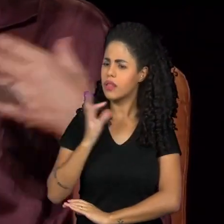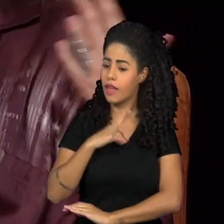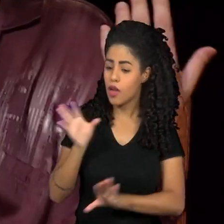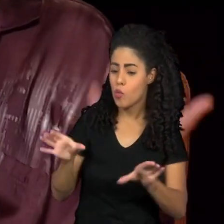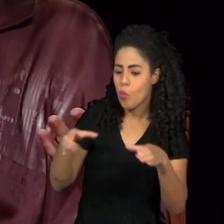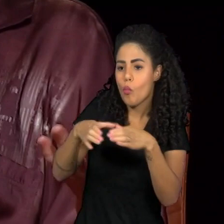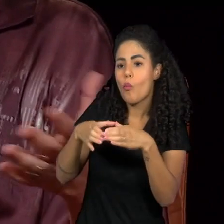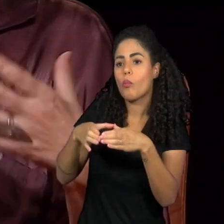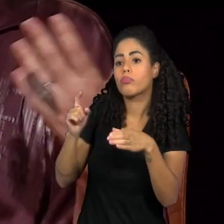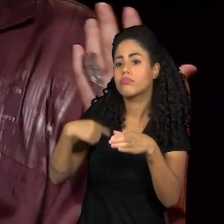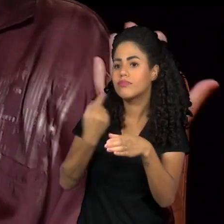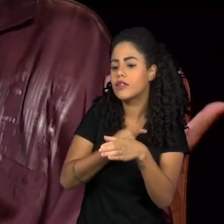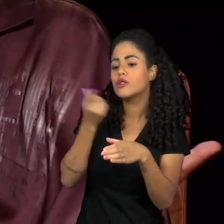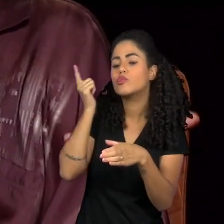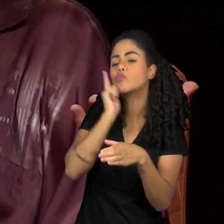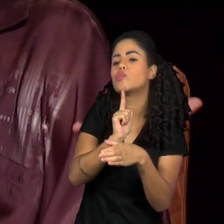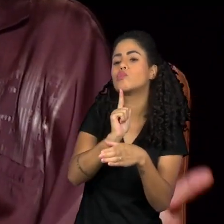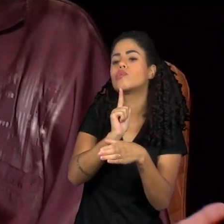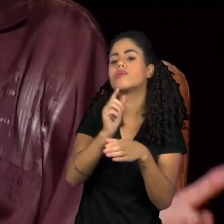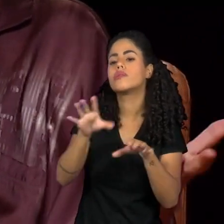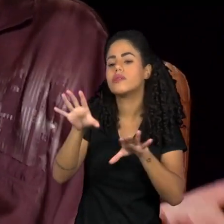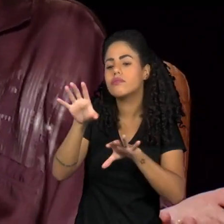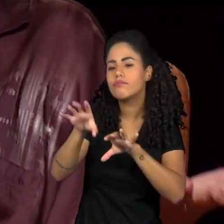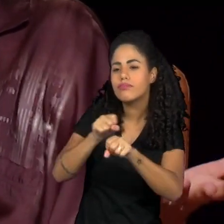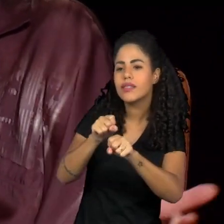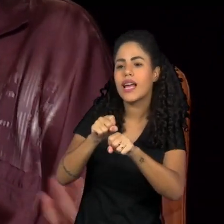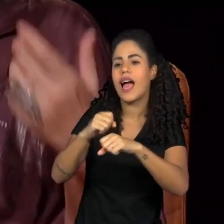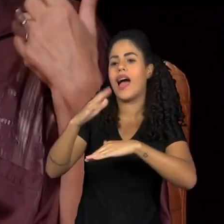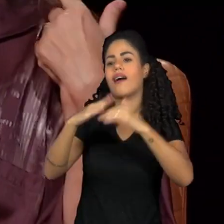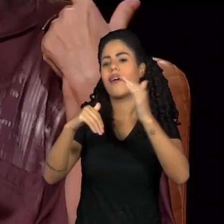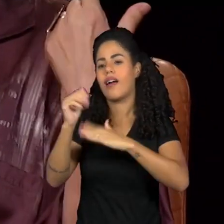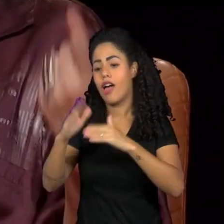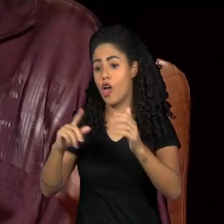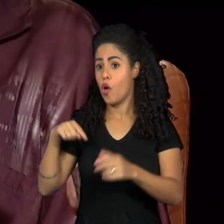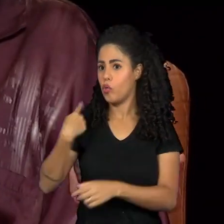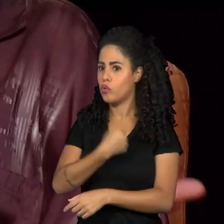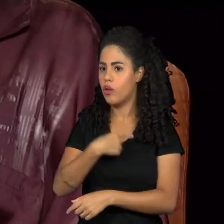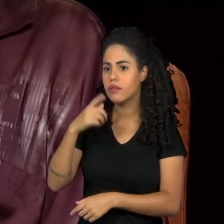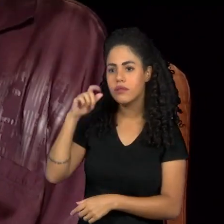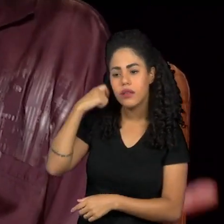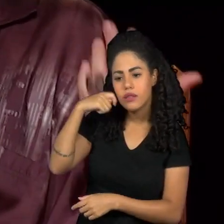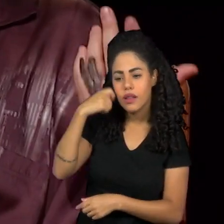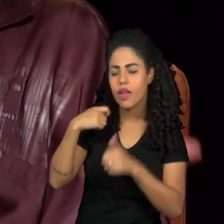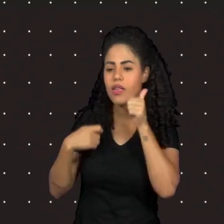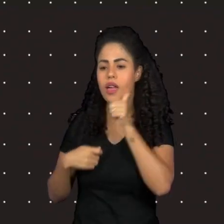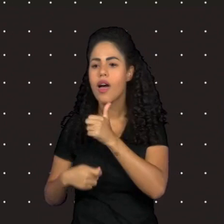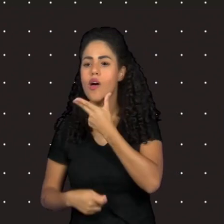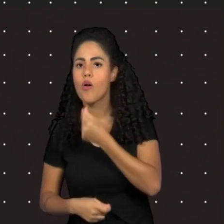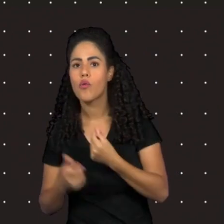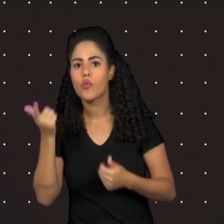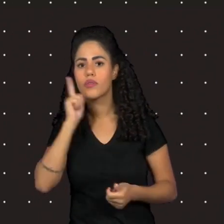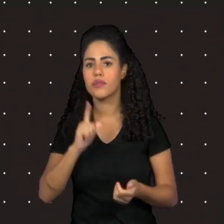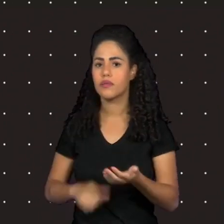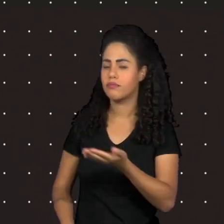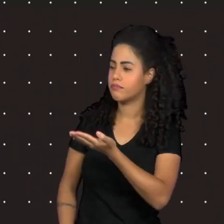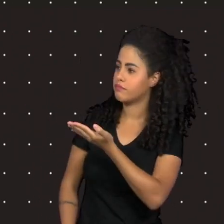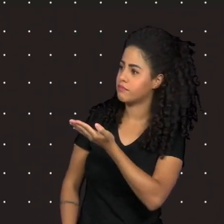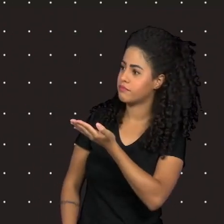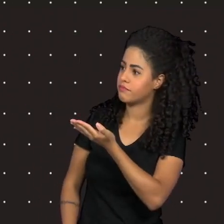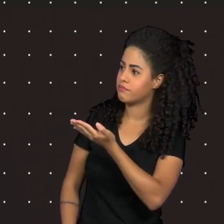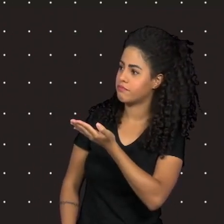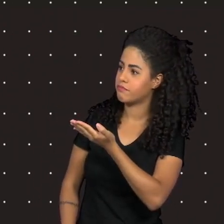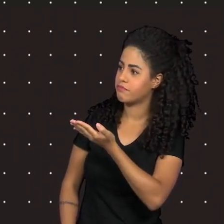equipes, formar a nossa mão de obra, nossos atores, nossas atrizes. Já a Carmen Santos, que foi uma das pioneiras